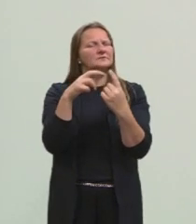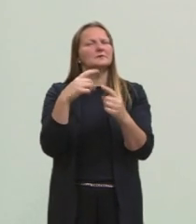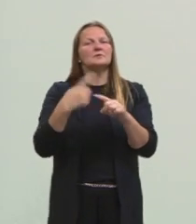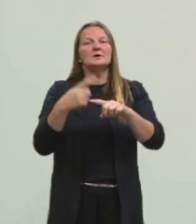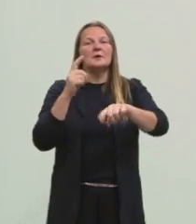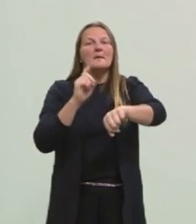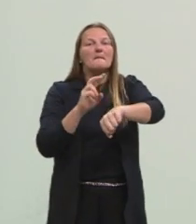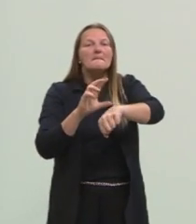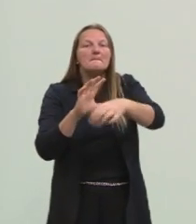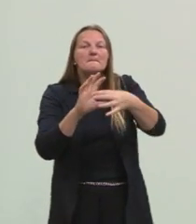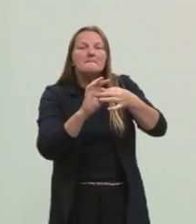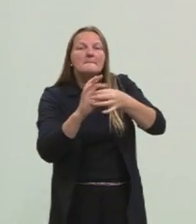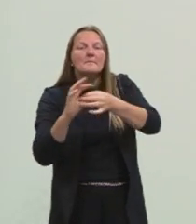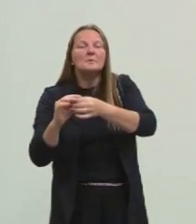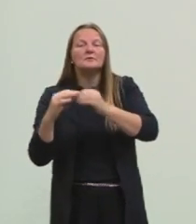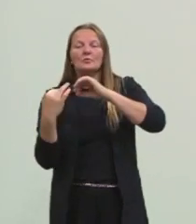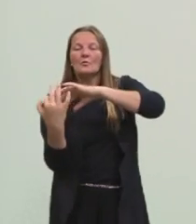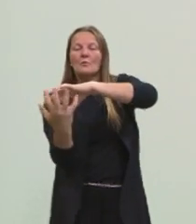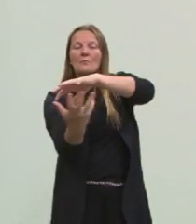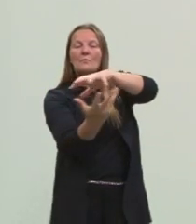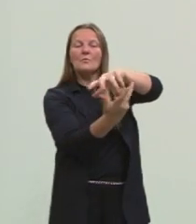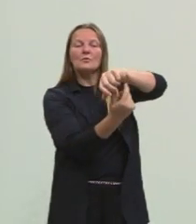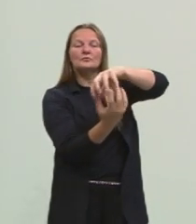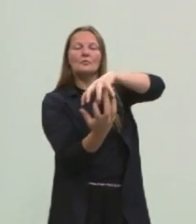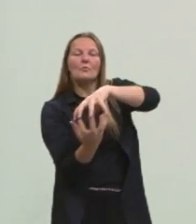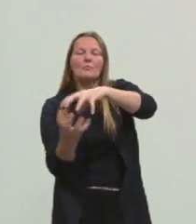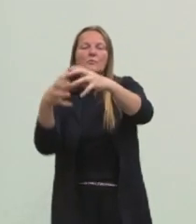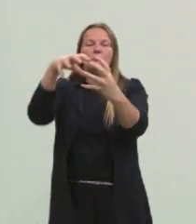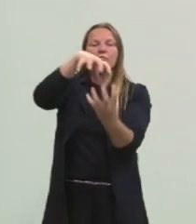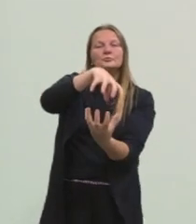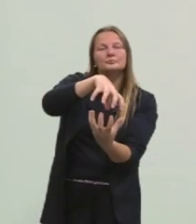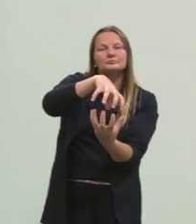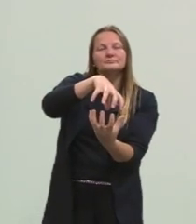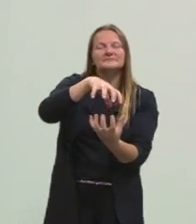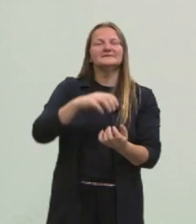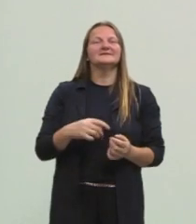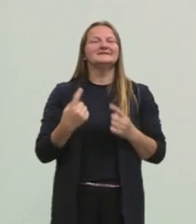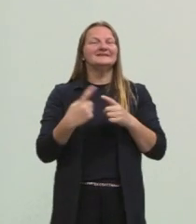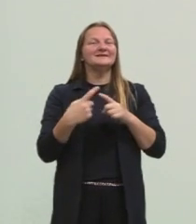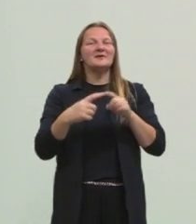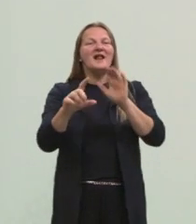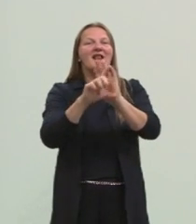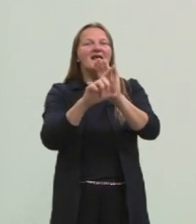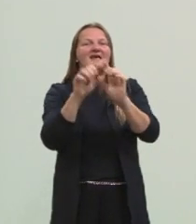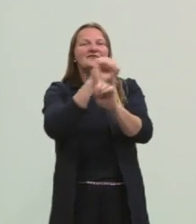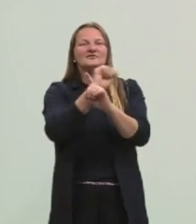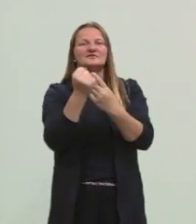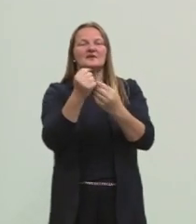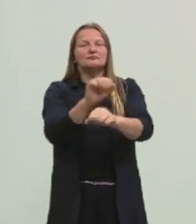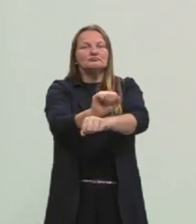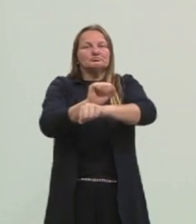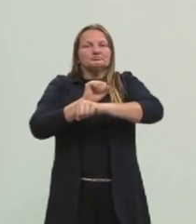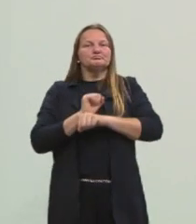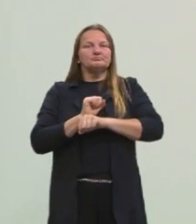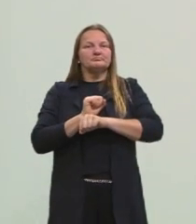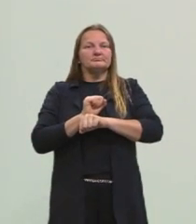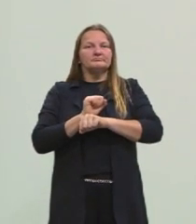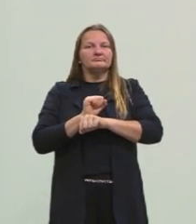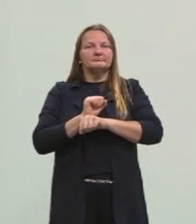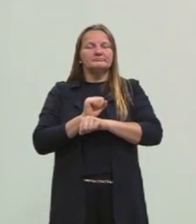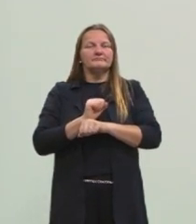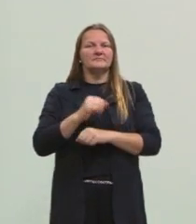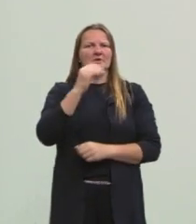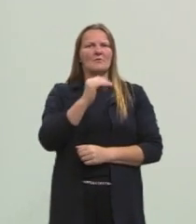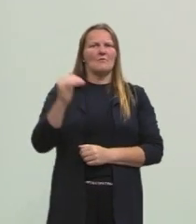um momento em que o mundo estaria invertido né O que as leis sociais elas estariam suspensas então a questão da